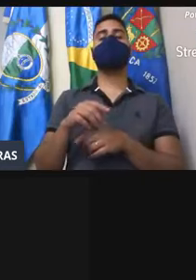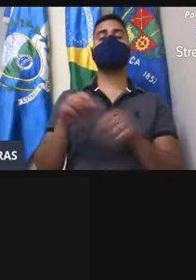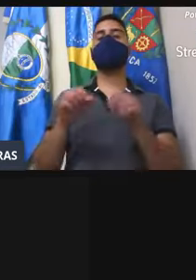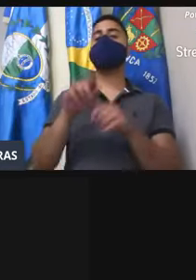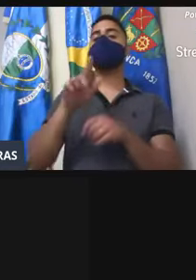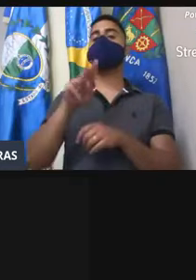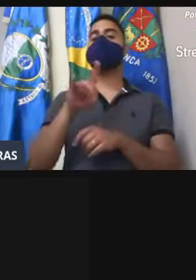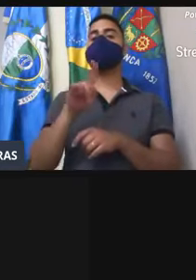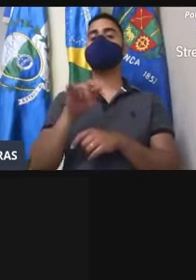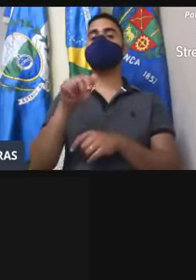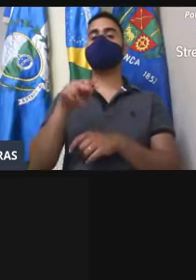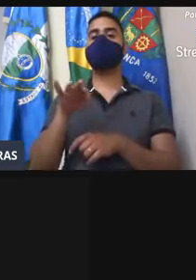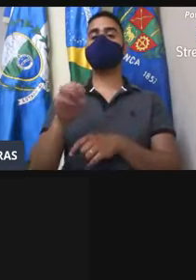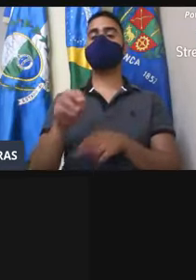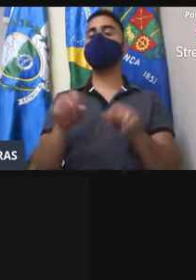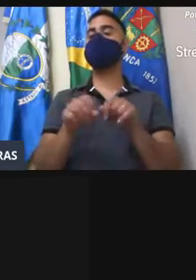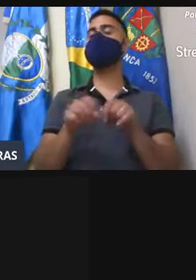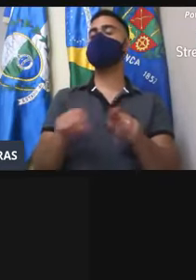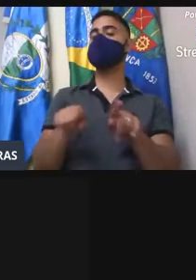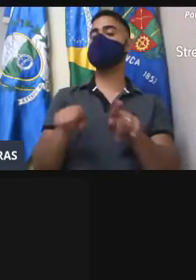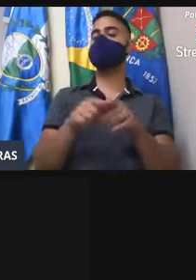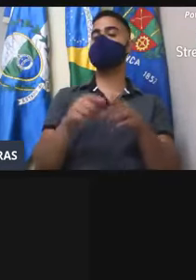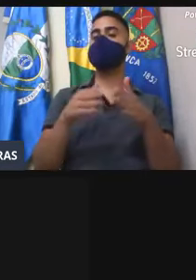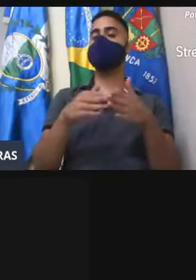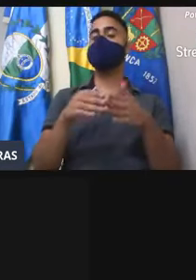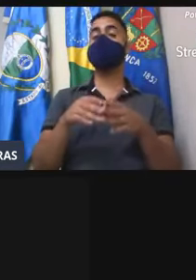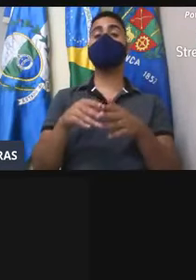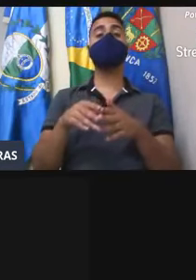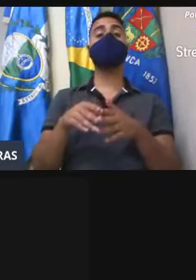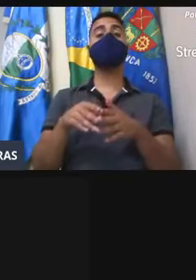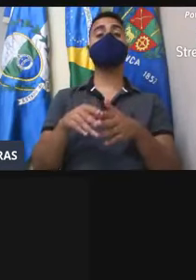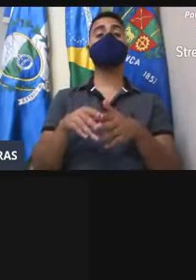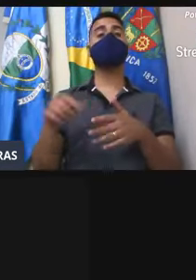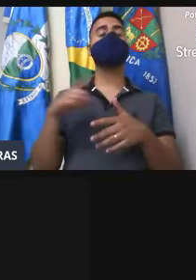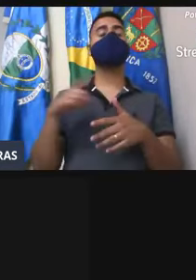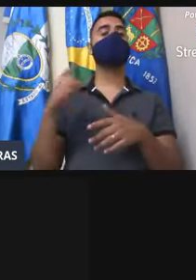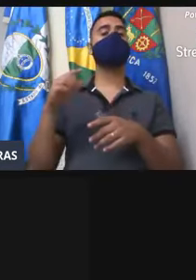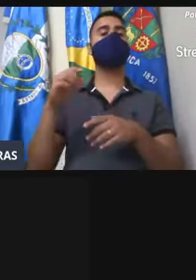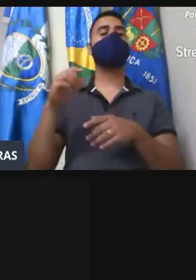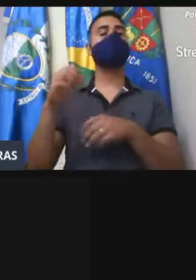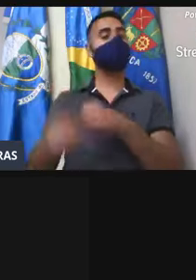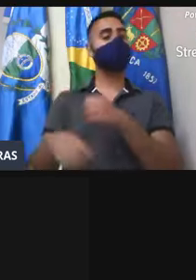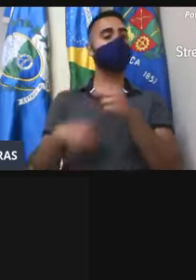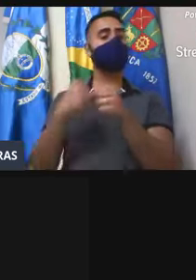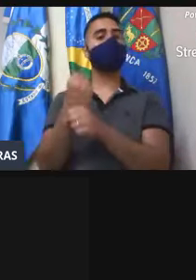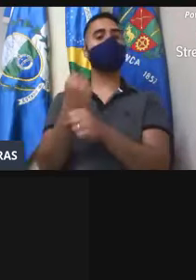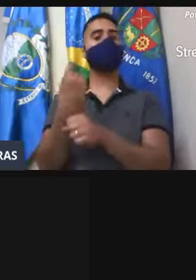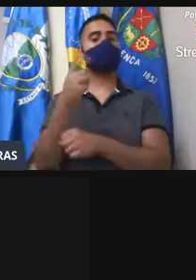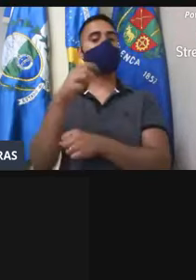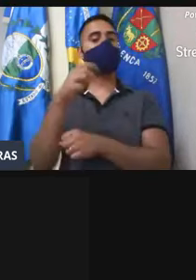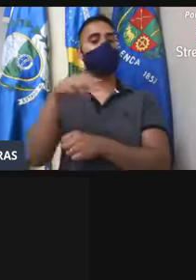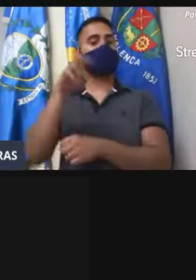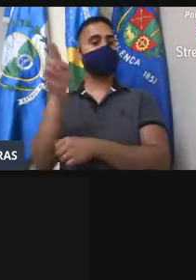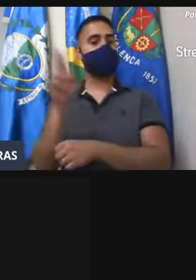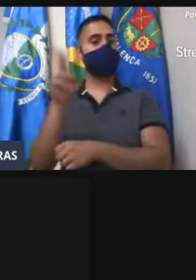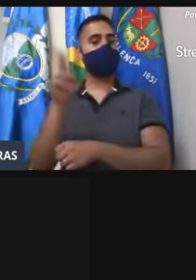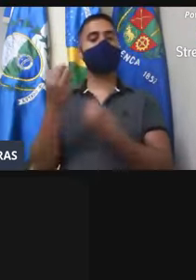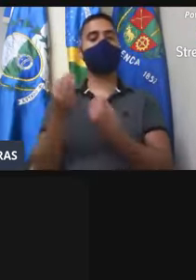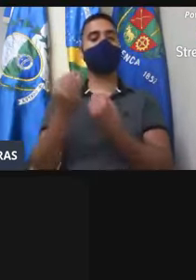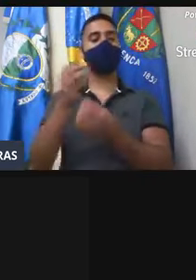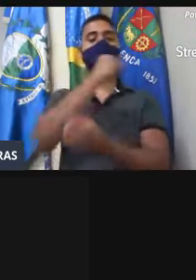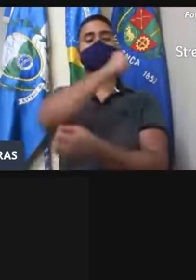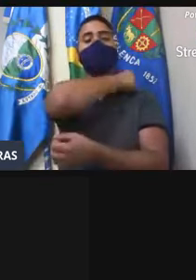emenda este ano para entrar no orçamento do ano que vem, de R$1 milhão para o Distrito de Santa